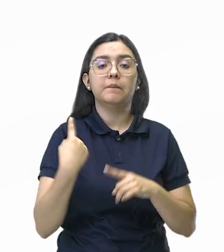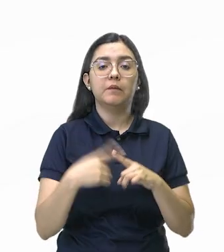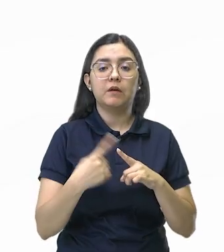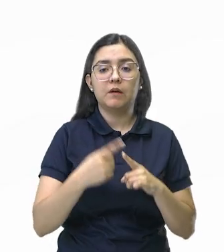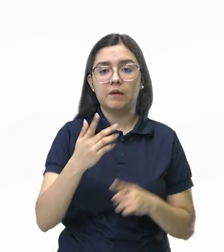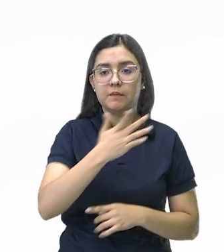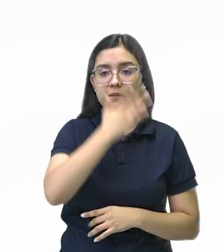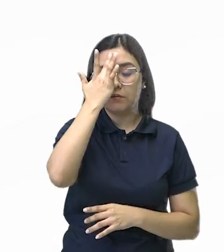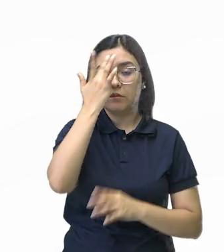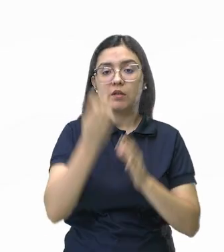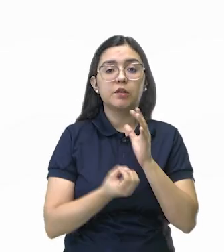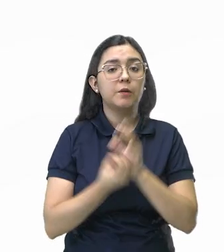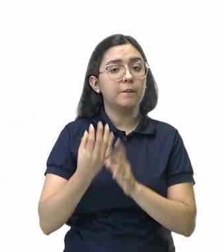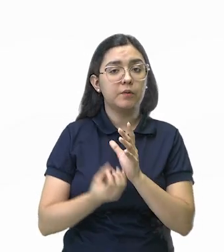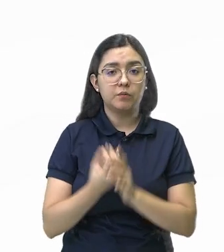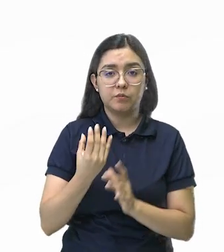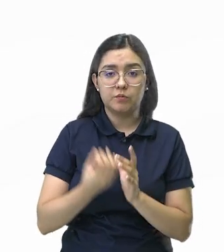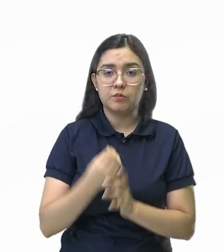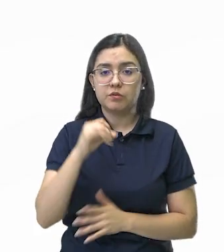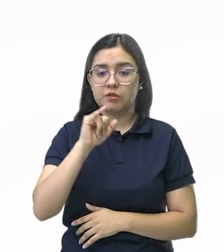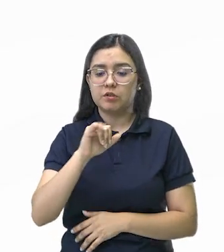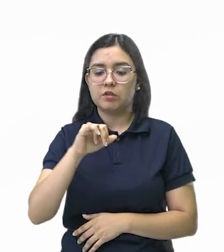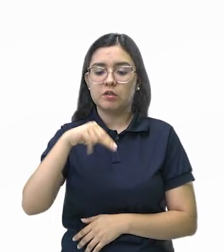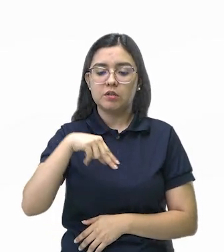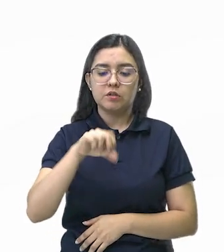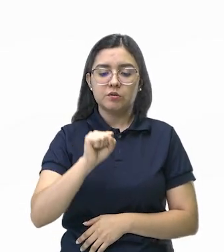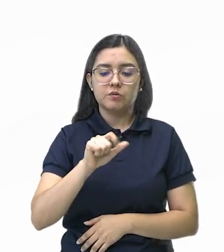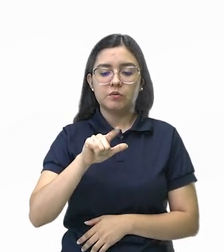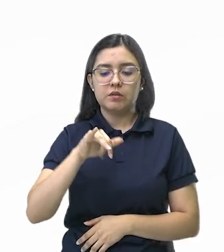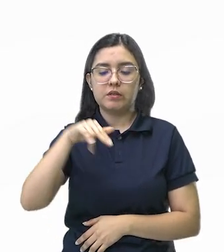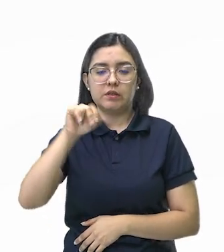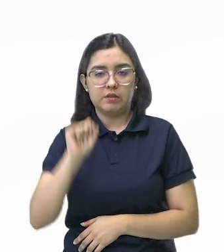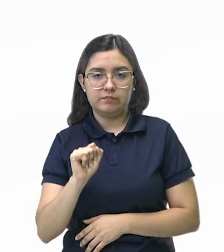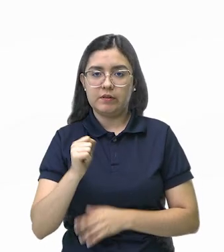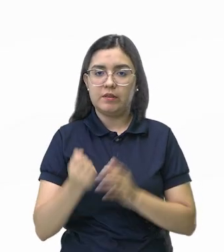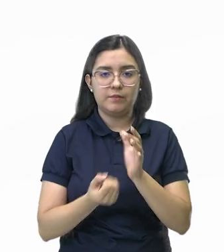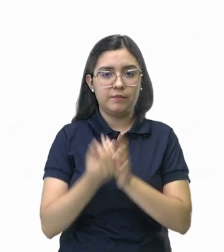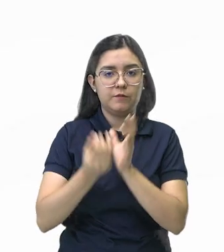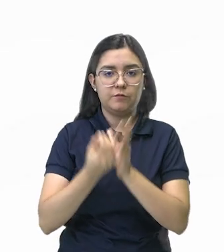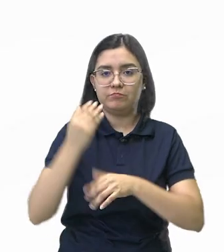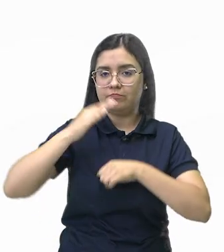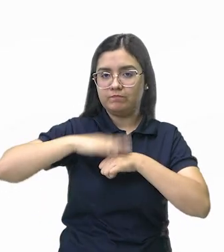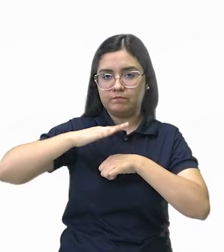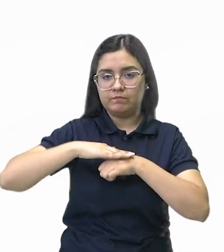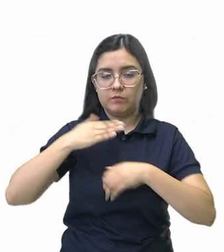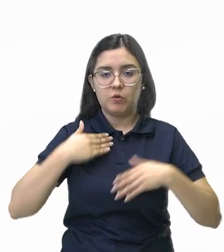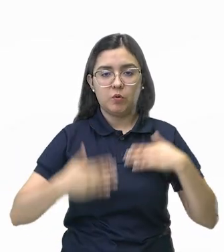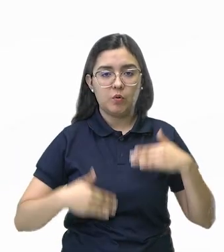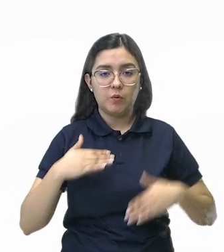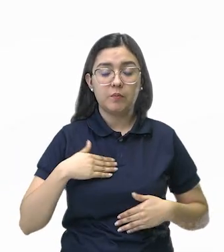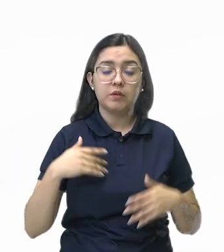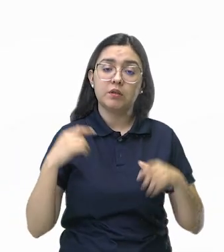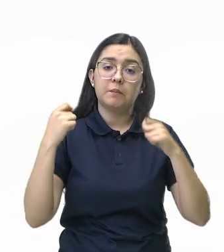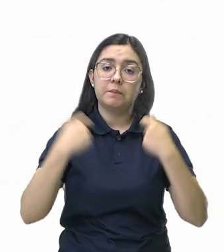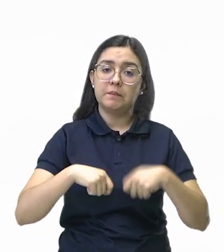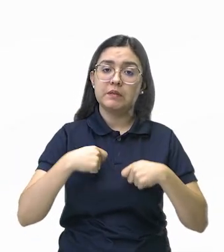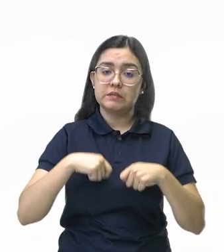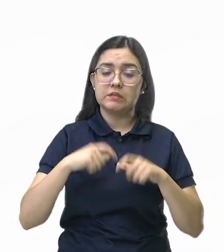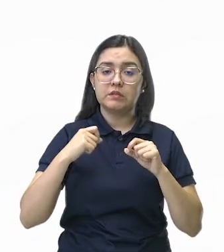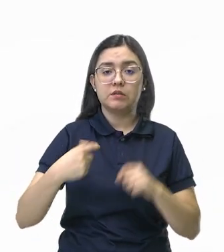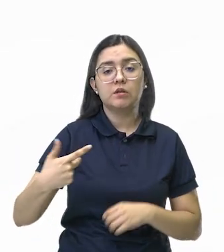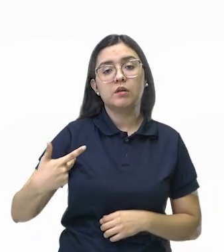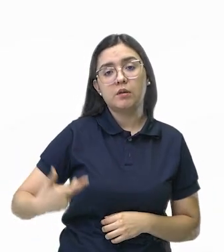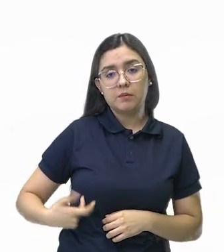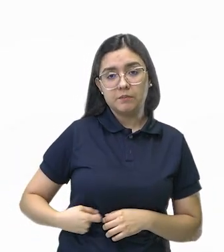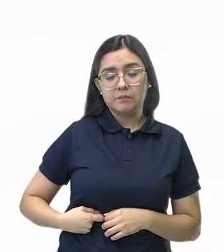ela não produz insulina de maneira eficiente. E aí o que acontece? Ela precisa, então, de uma